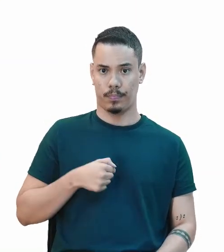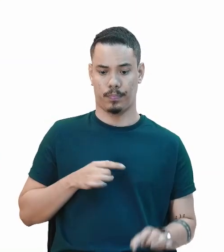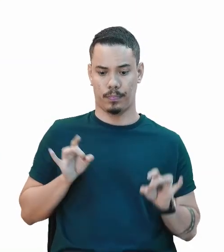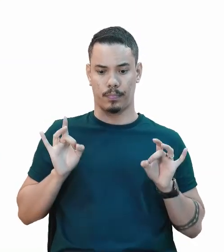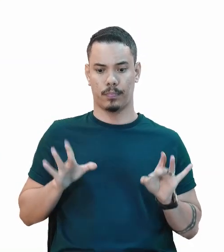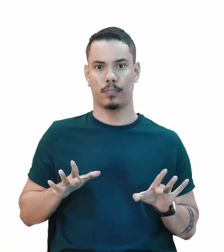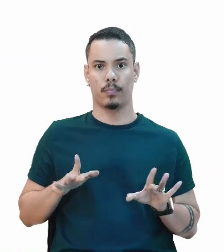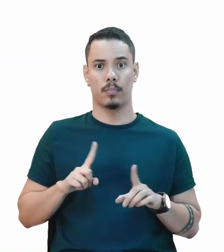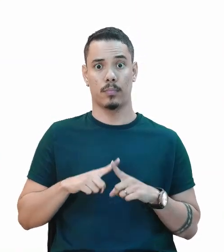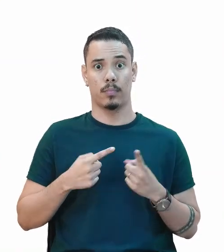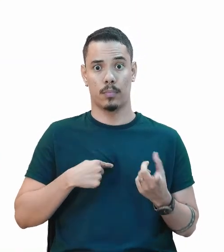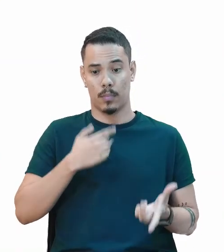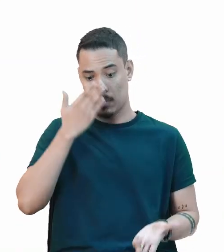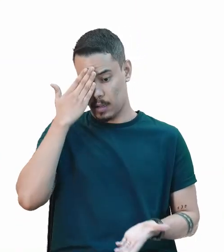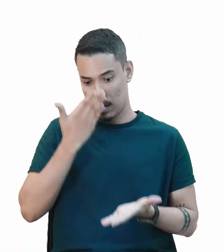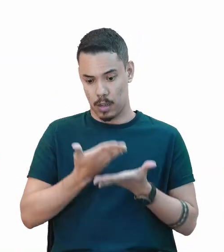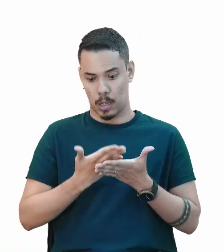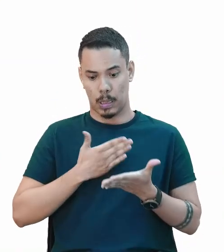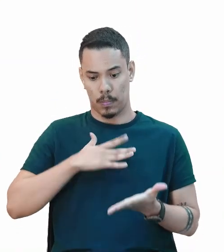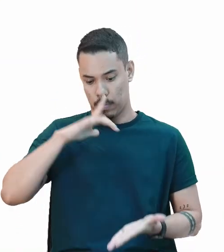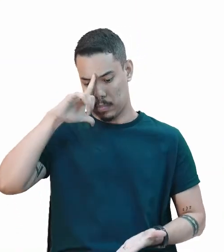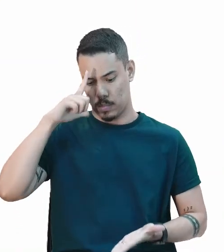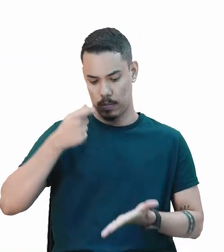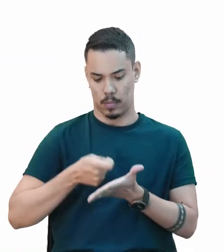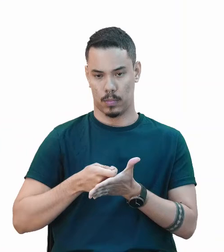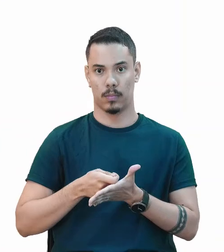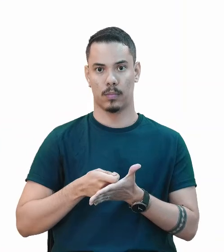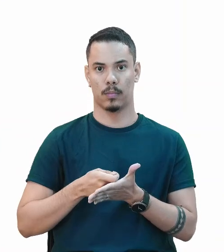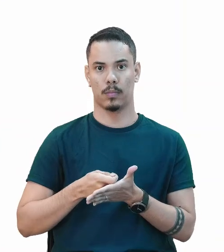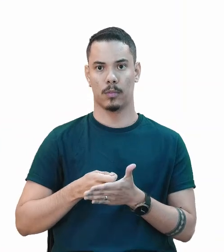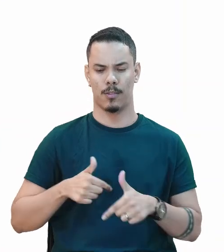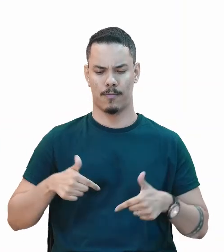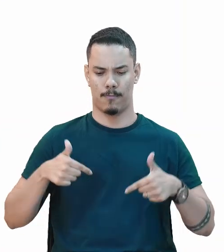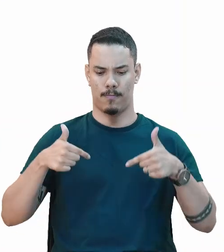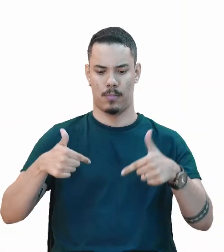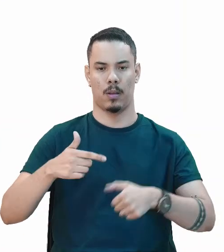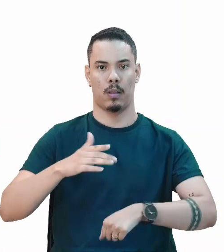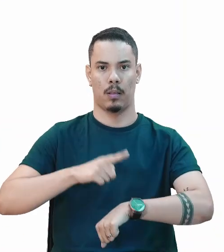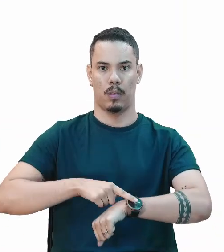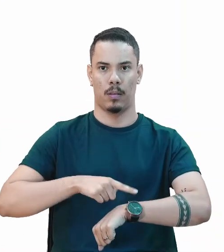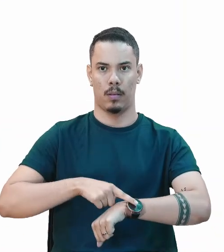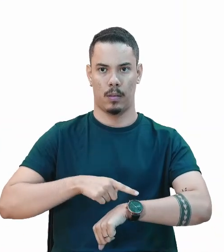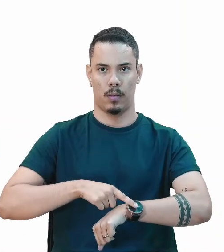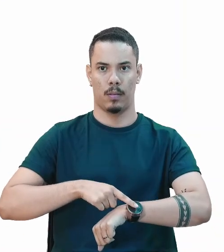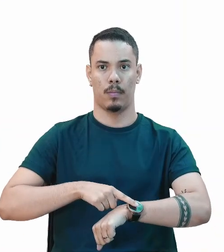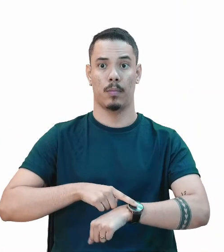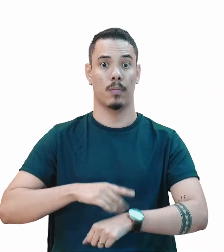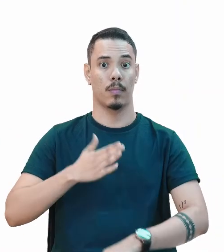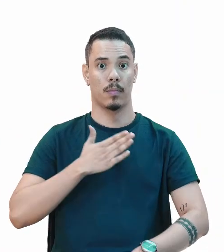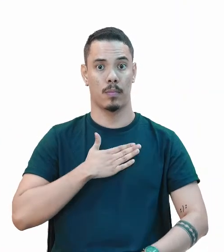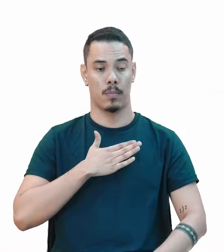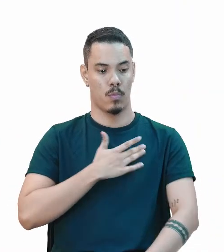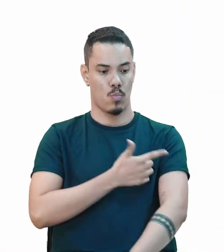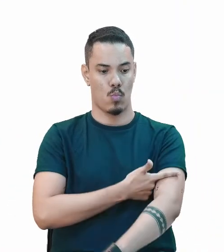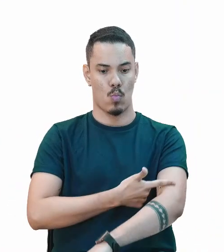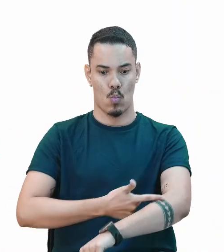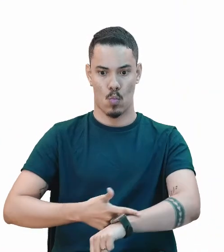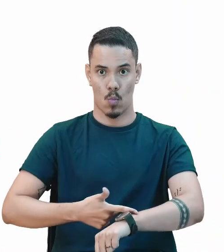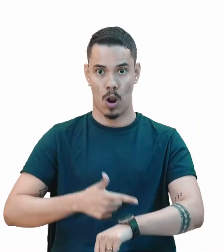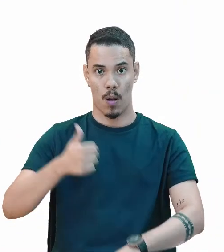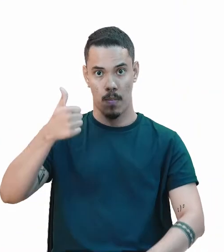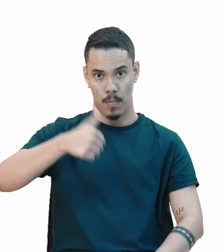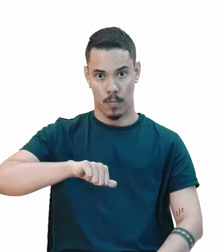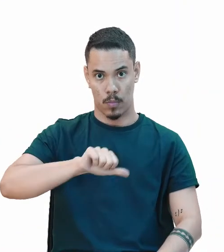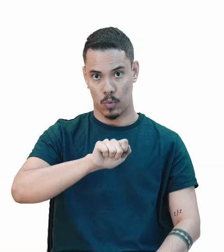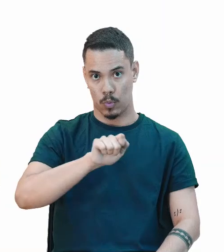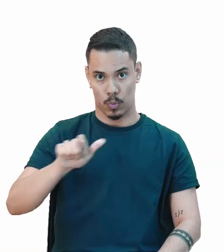mas acreditas que a minha decisão de dedicar o meu tempo à minha educação é pior do que dedicar o